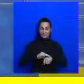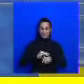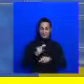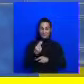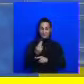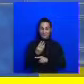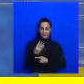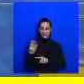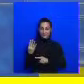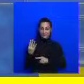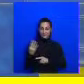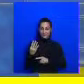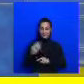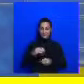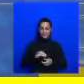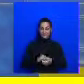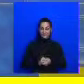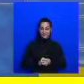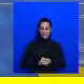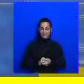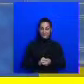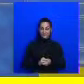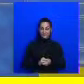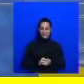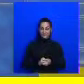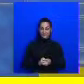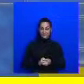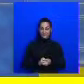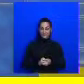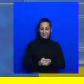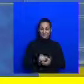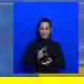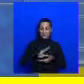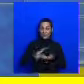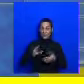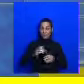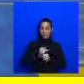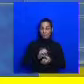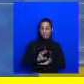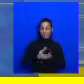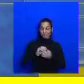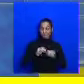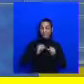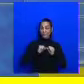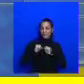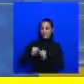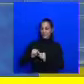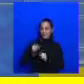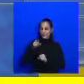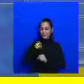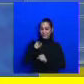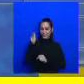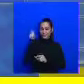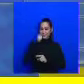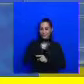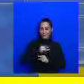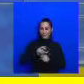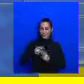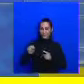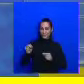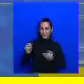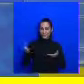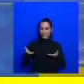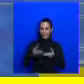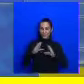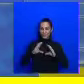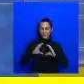marrom 24, marrom número 24. O prêmio está acumulado, pode sair para você hoje. Já pensou?